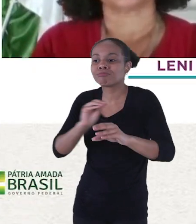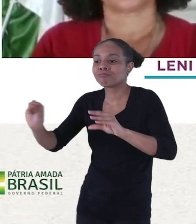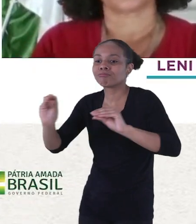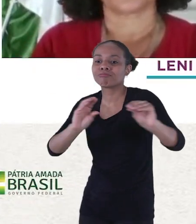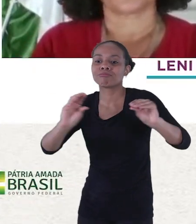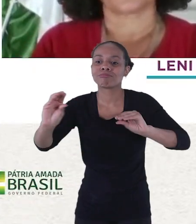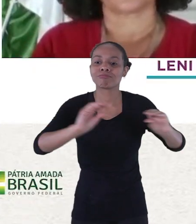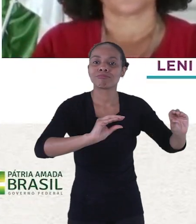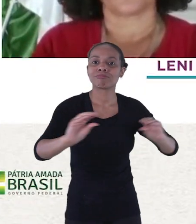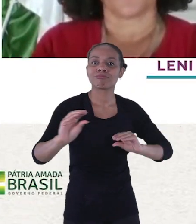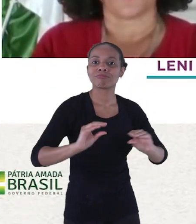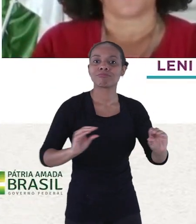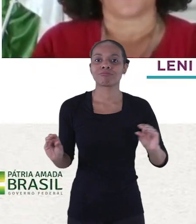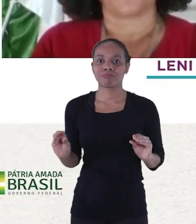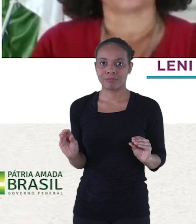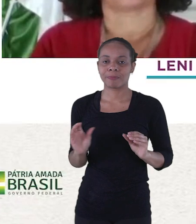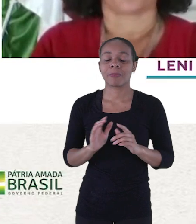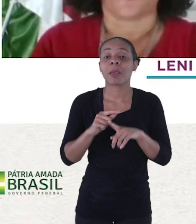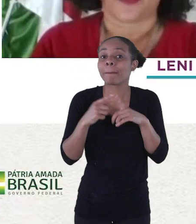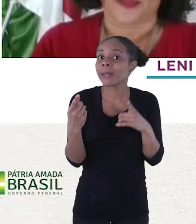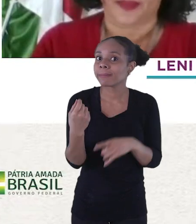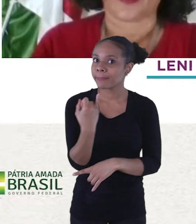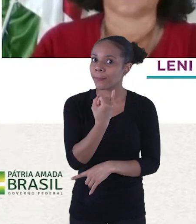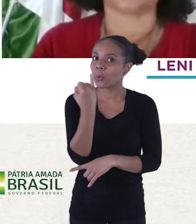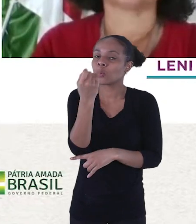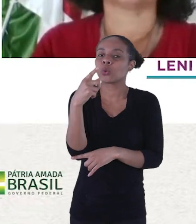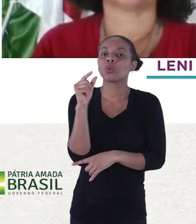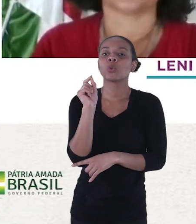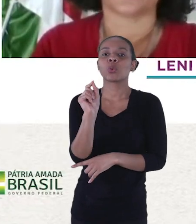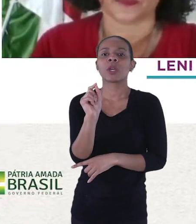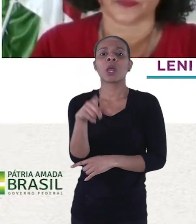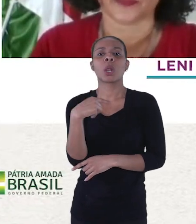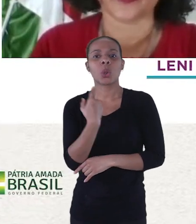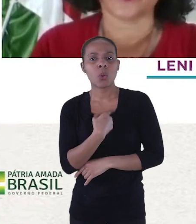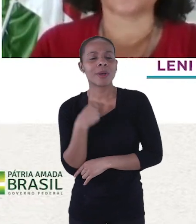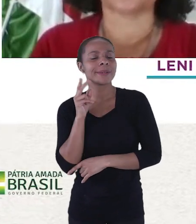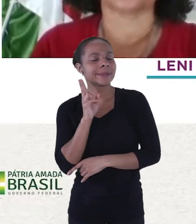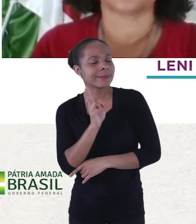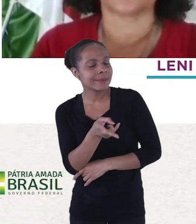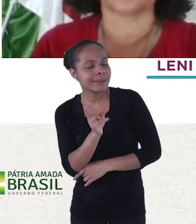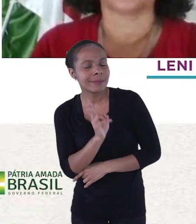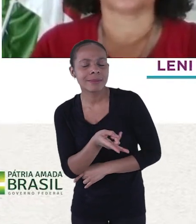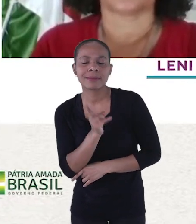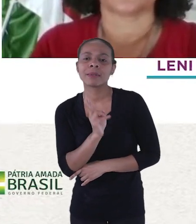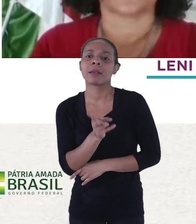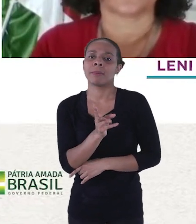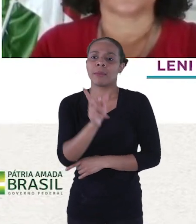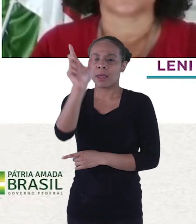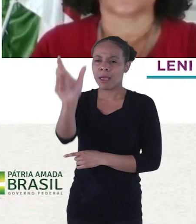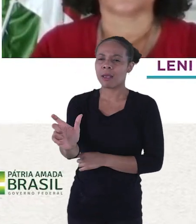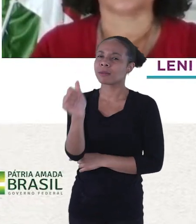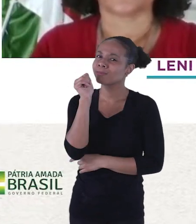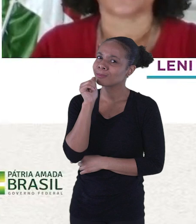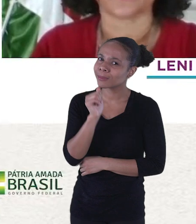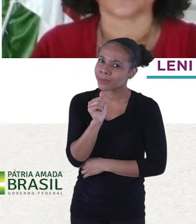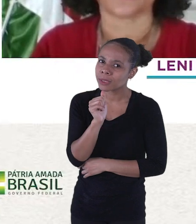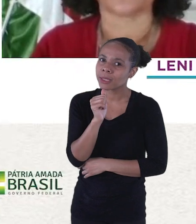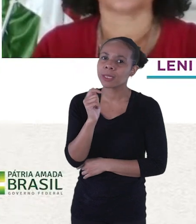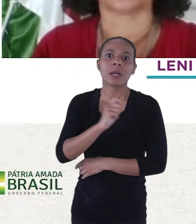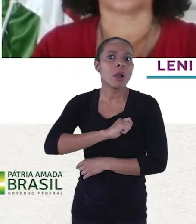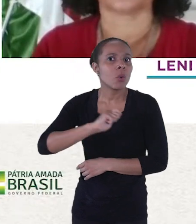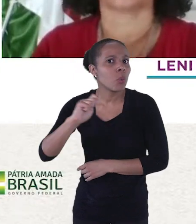estar trazendo sempre essa mulher, que eu digo sempre, a Carolina é uma